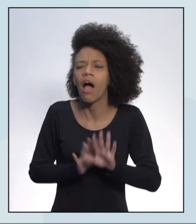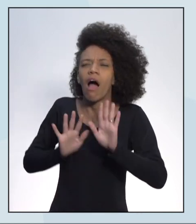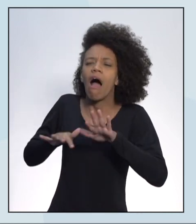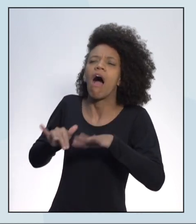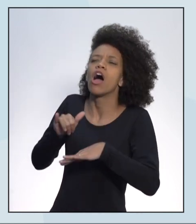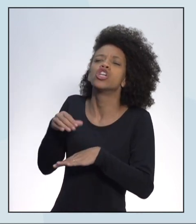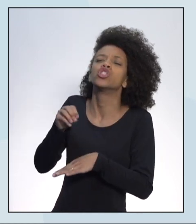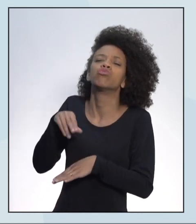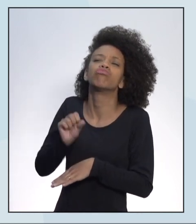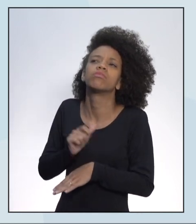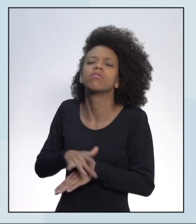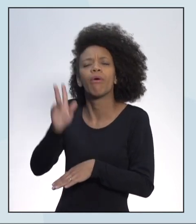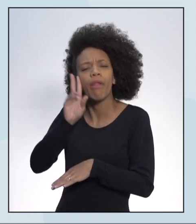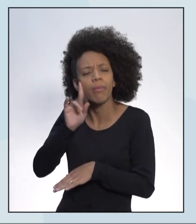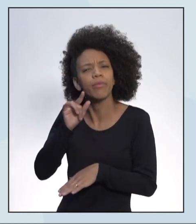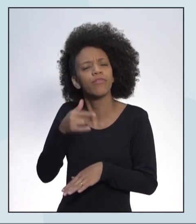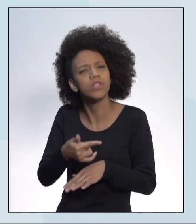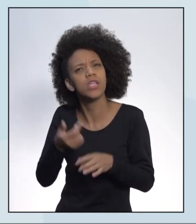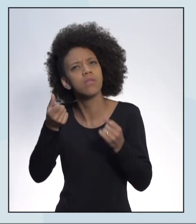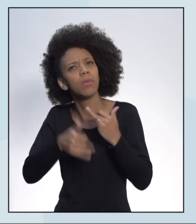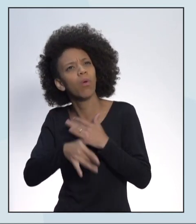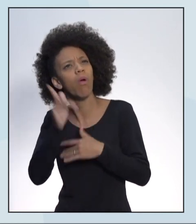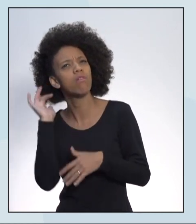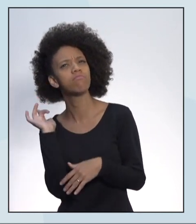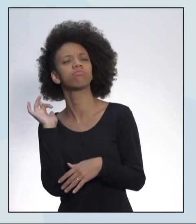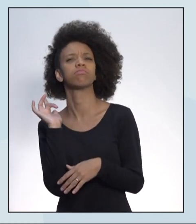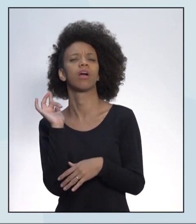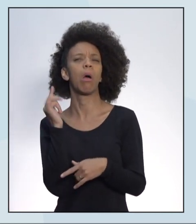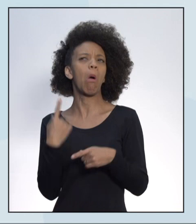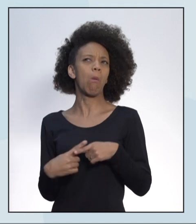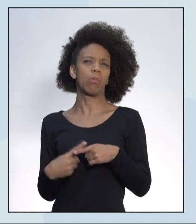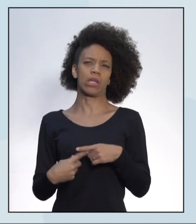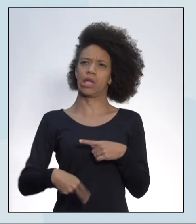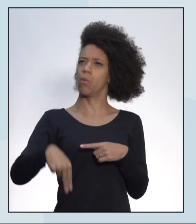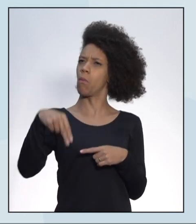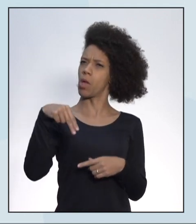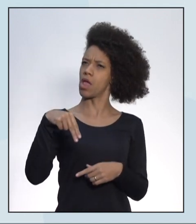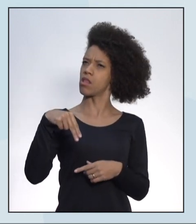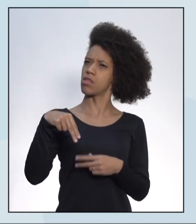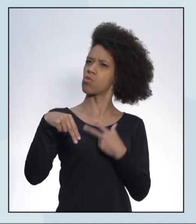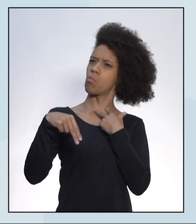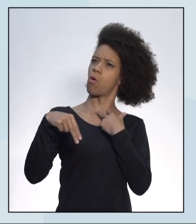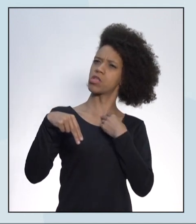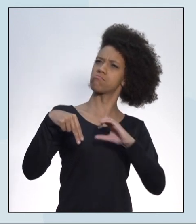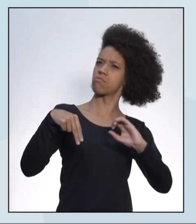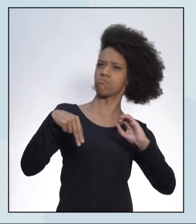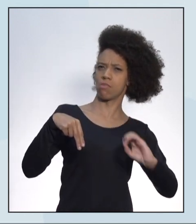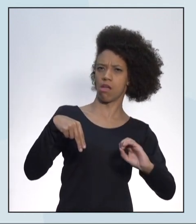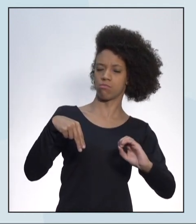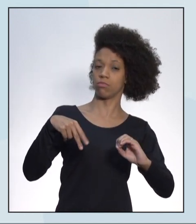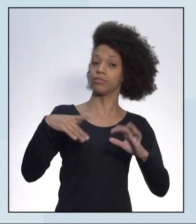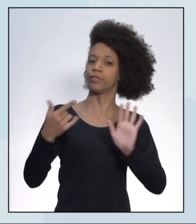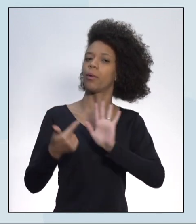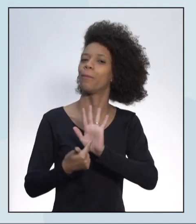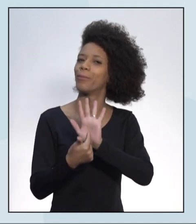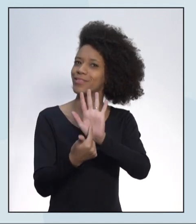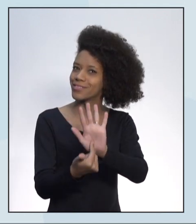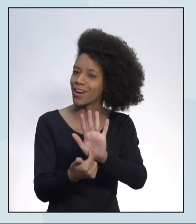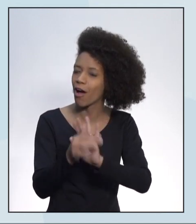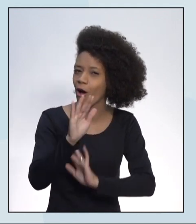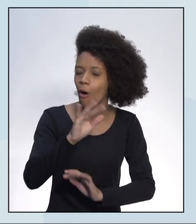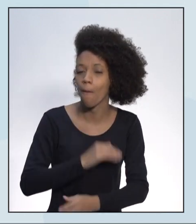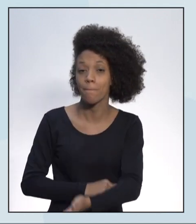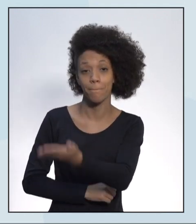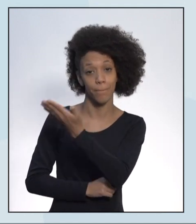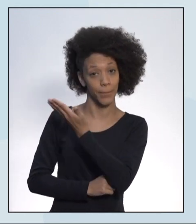você comentou comigo, falou assim, por que o n não pode ser zero, lembra? E aí eu falei que ia mostrar nesse slide.